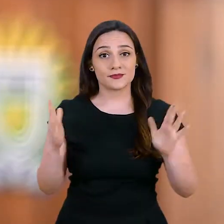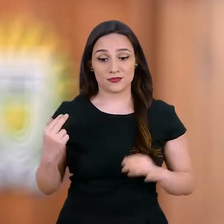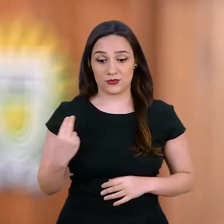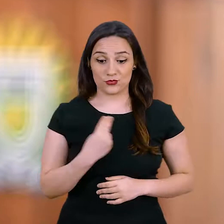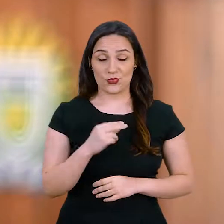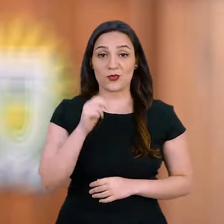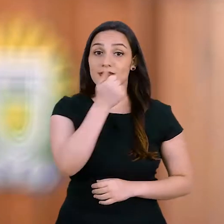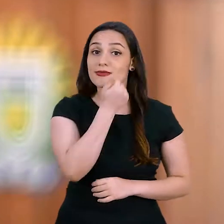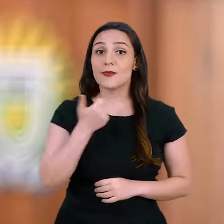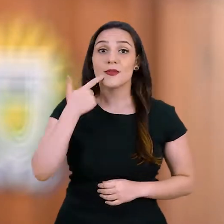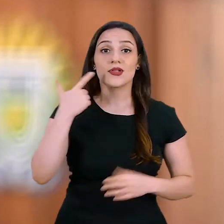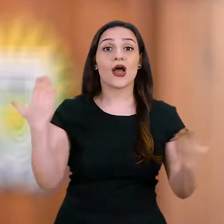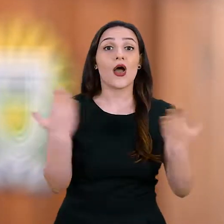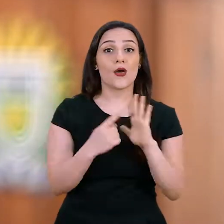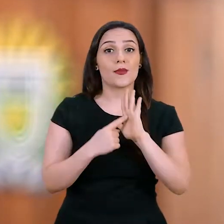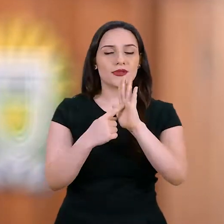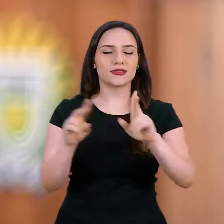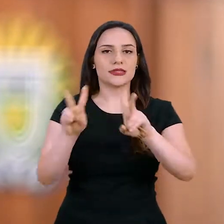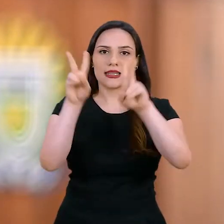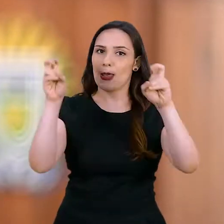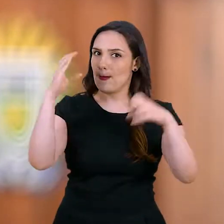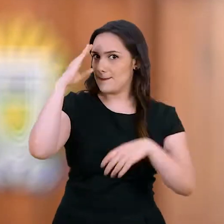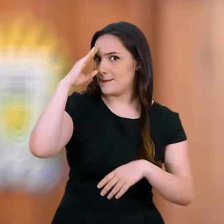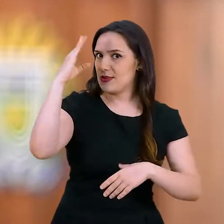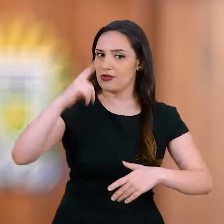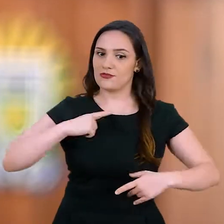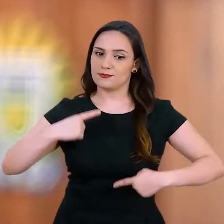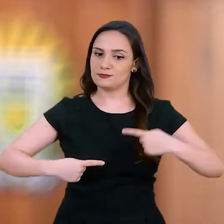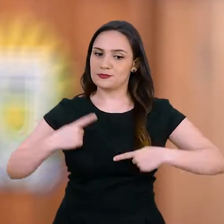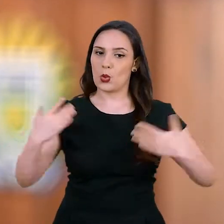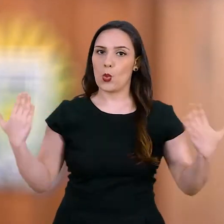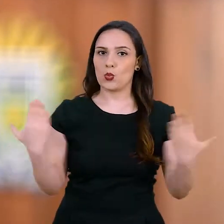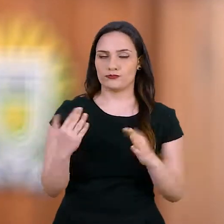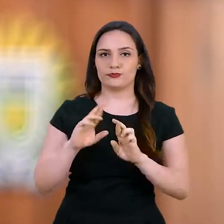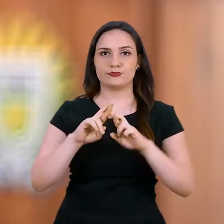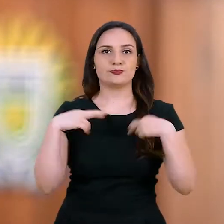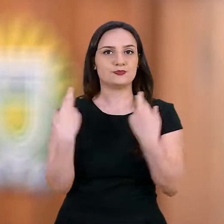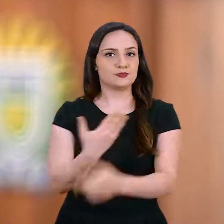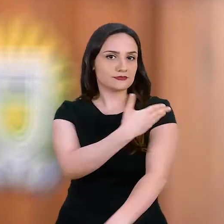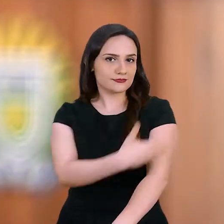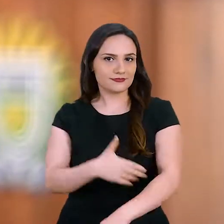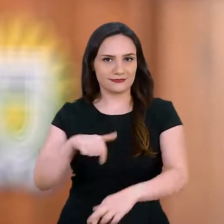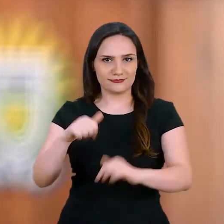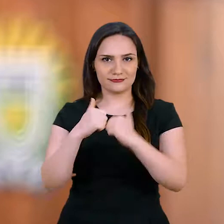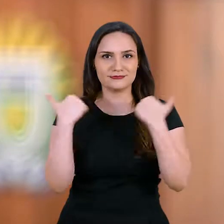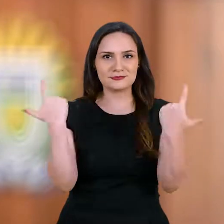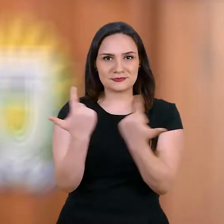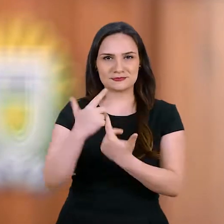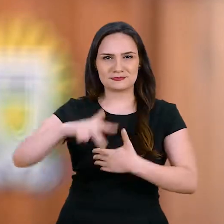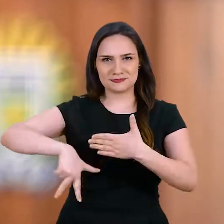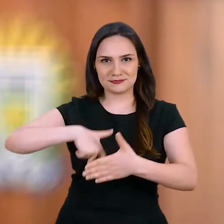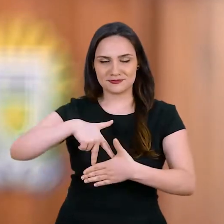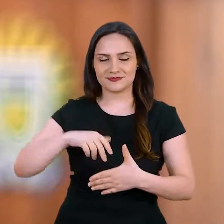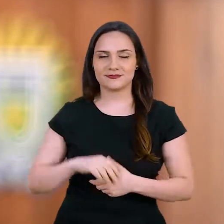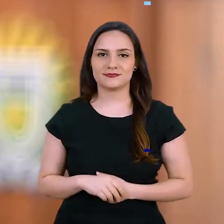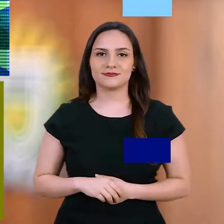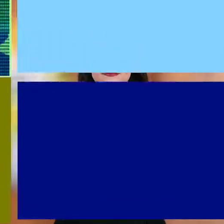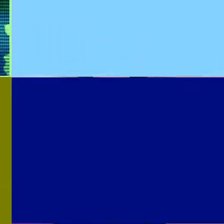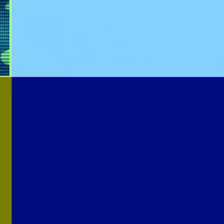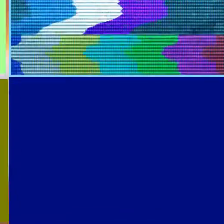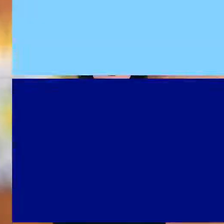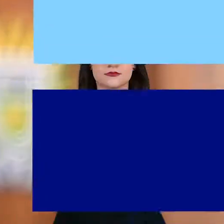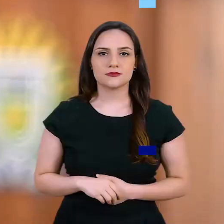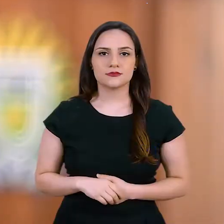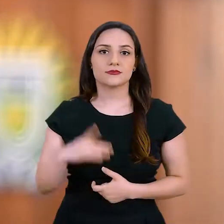Olá, eu sou Ana Paula Gimenez e apresento os principais assuntos debatidos na tribuna durante as sessões plenárias da Assembleia